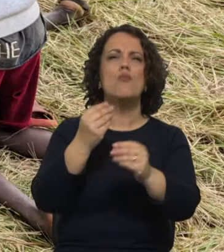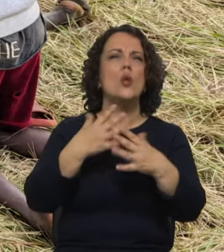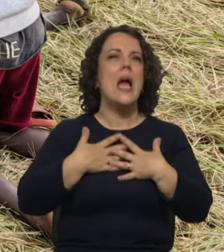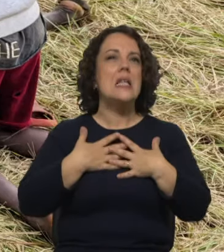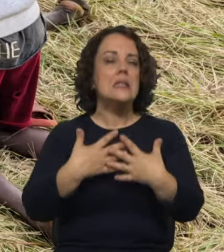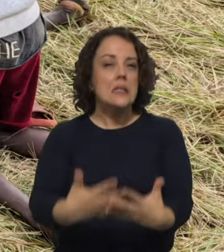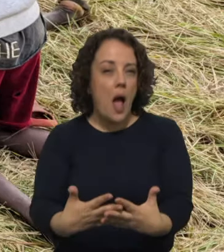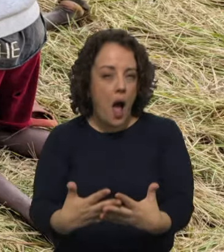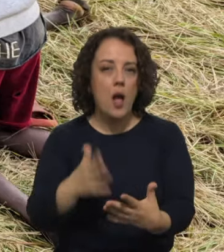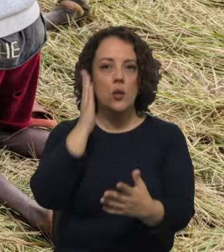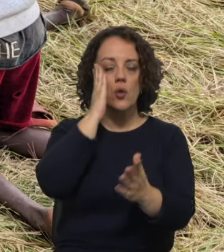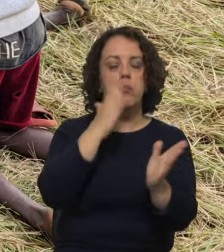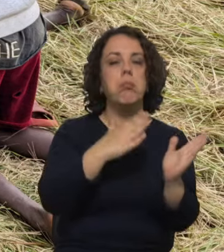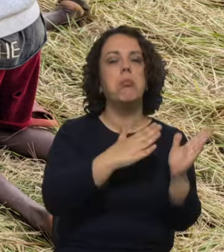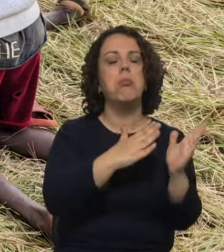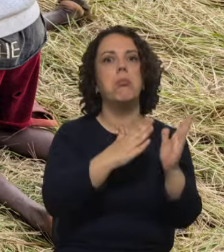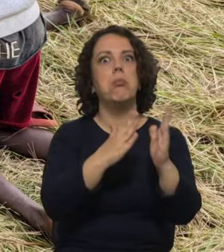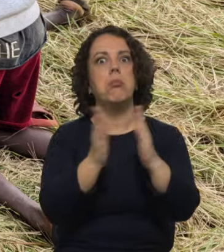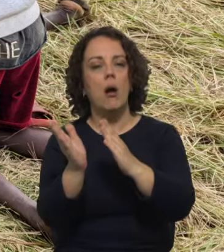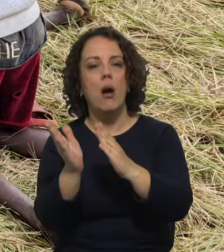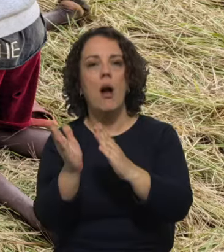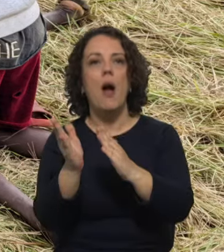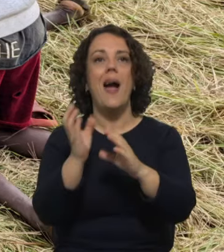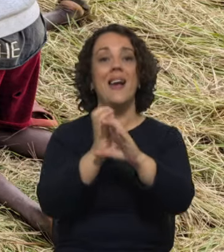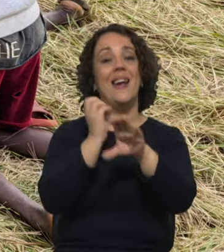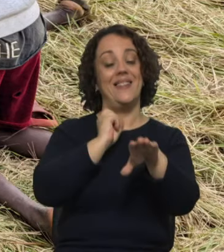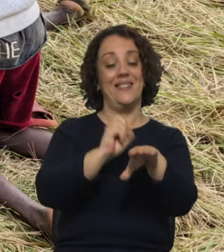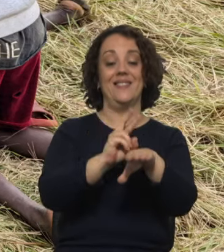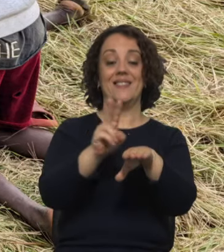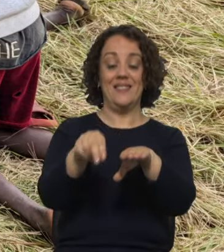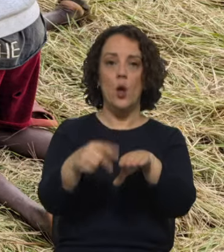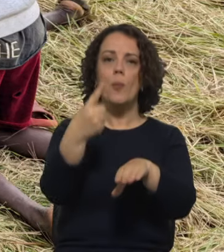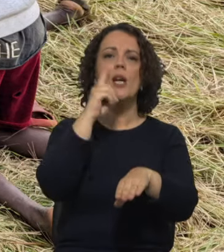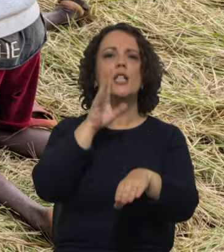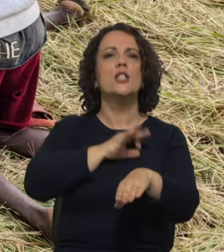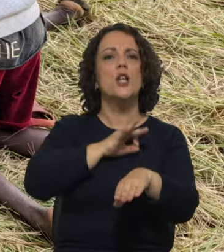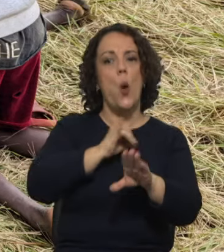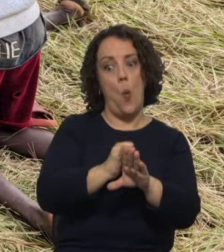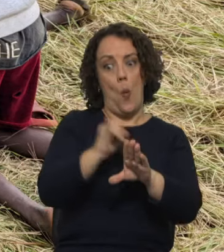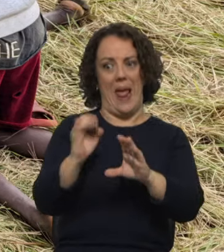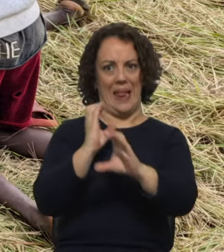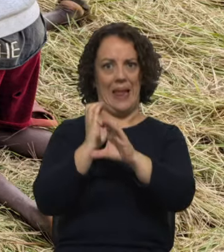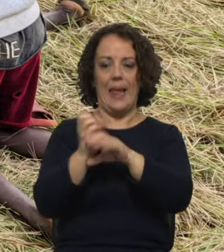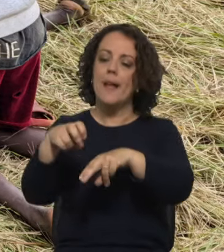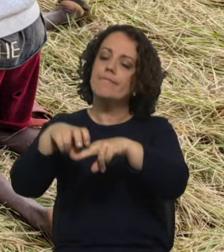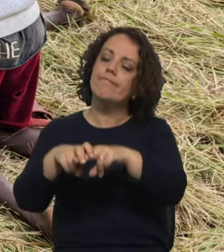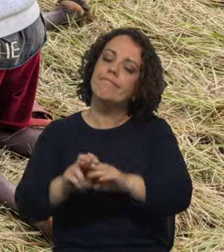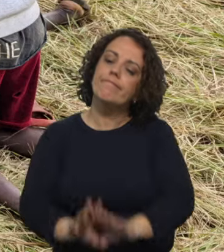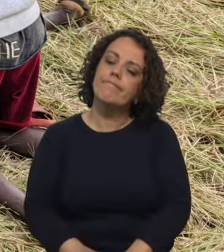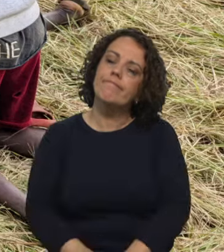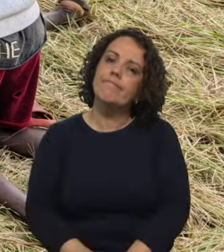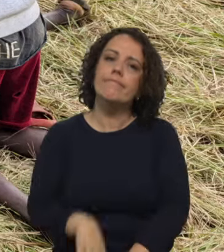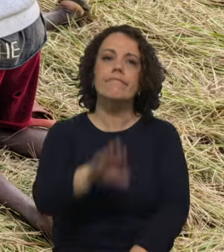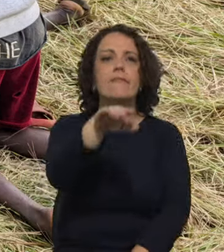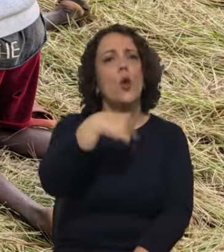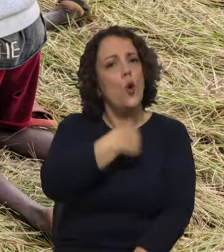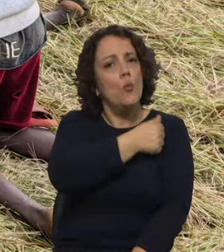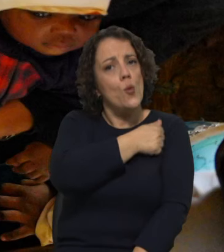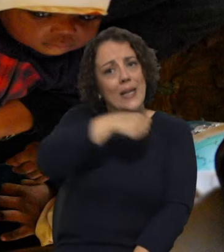dormimos um pouco mais do que o normal mas quando saímos estava Uma senhora ao lado da carrinha sentada não é e ela estava ali e disse não eu vivo nesta